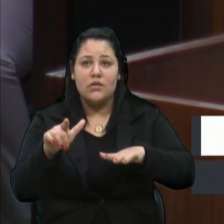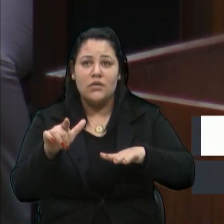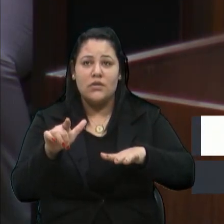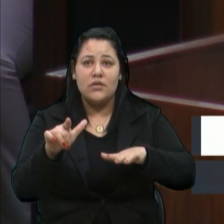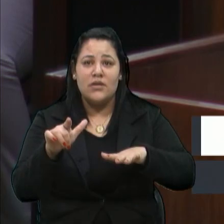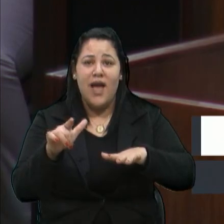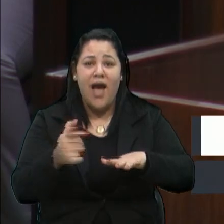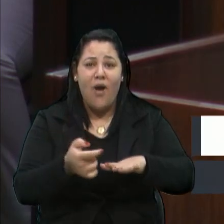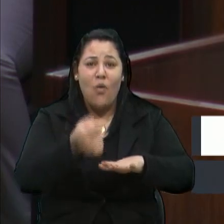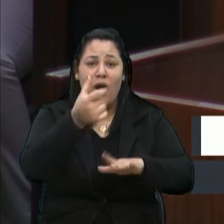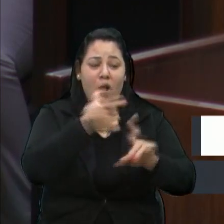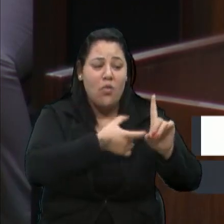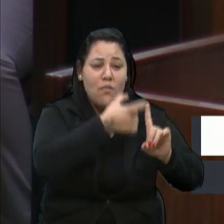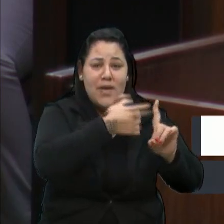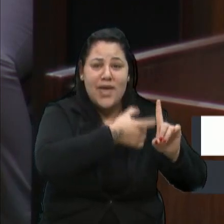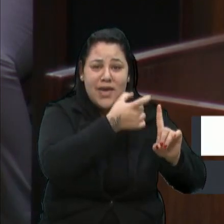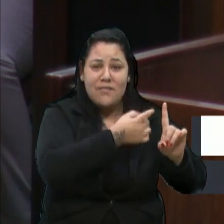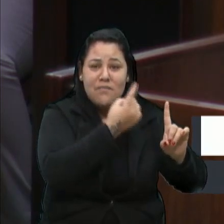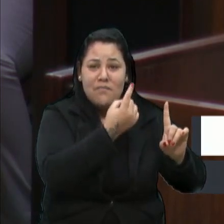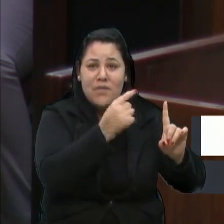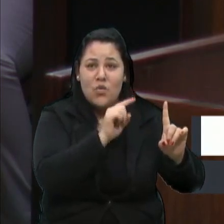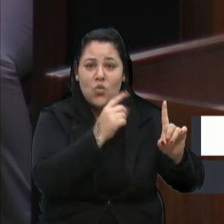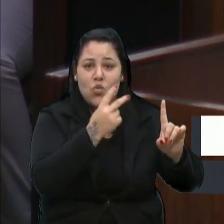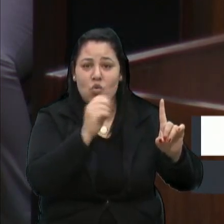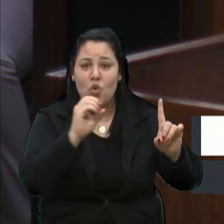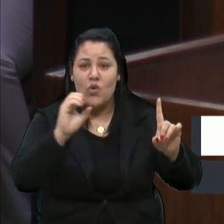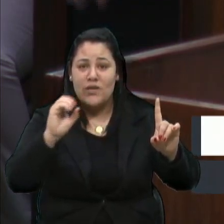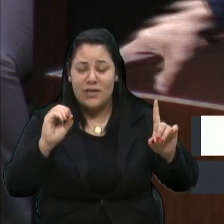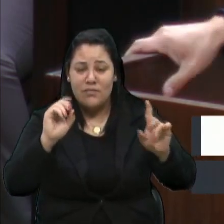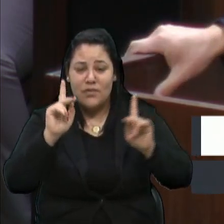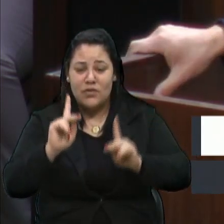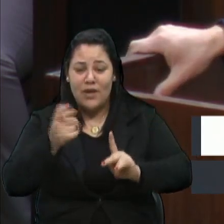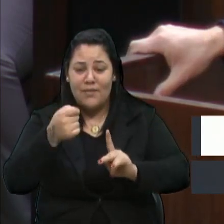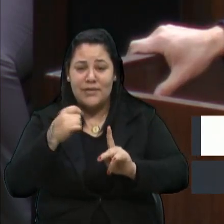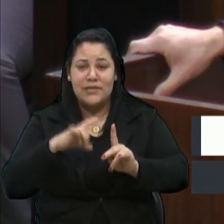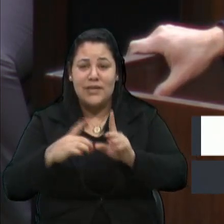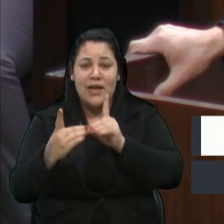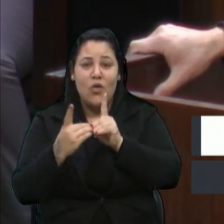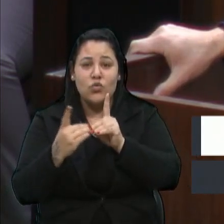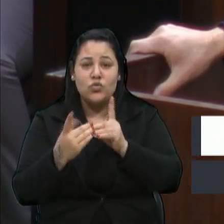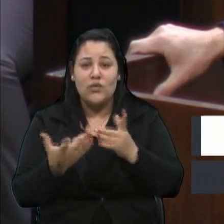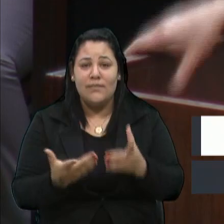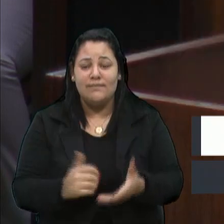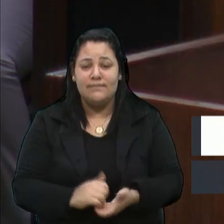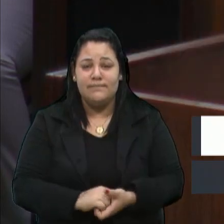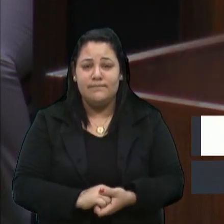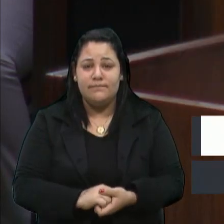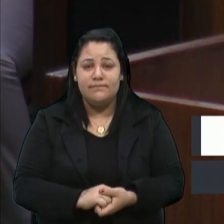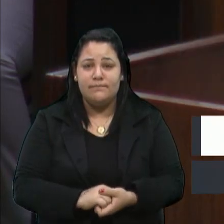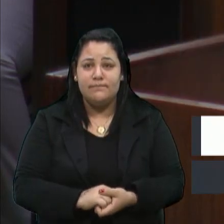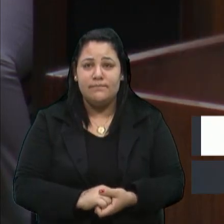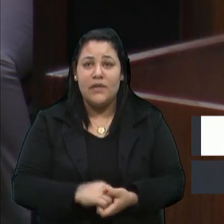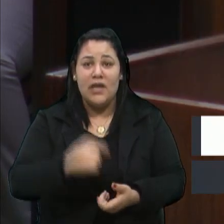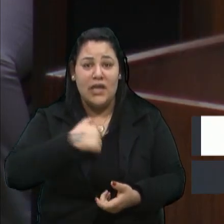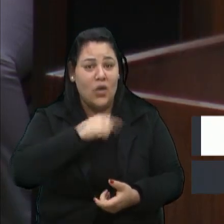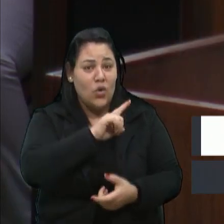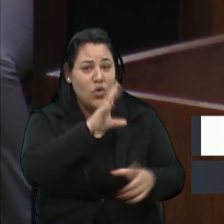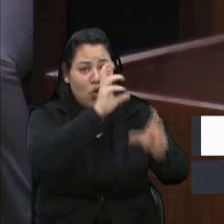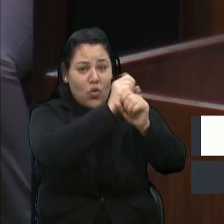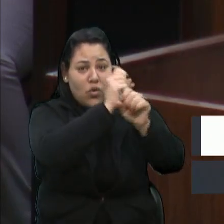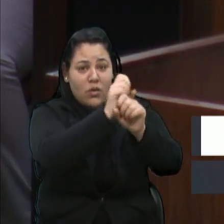1200 pessoas que que estão precisando de um atendimento isso que eu não tô contabilizando aqui o